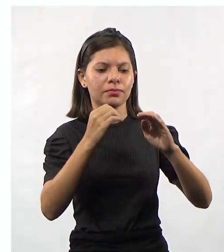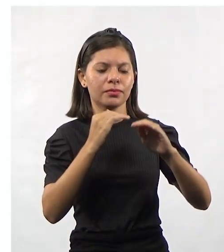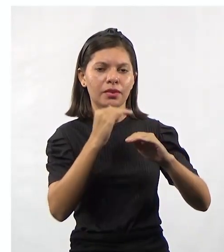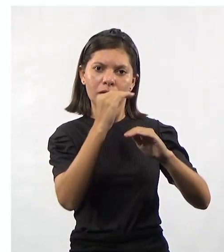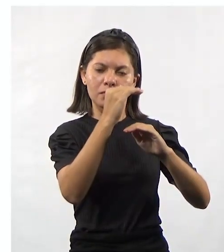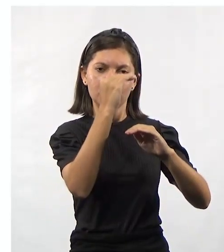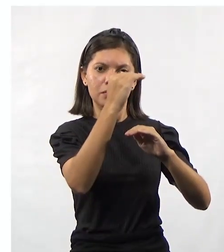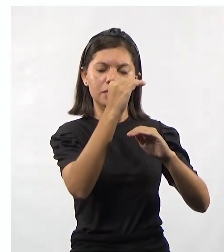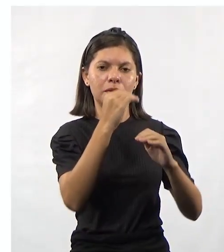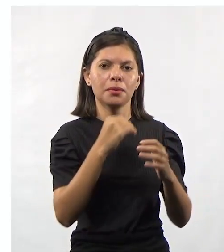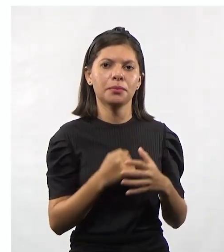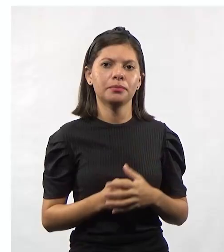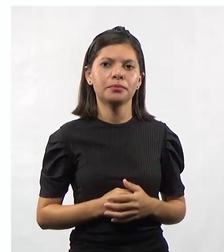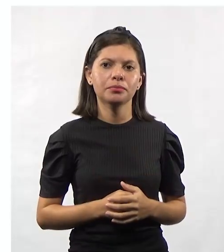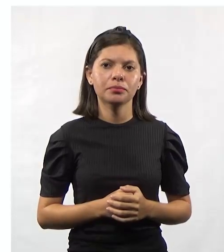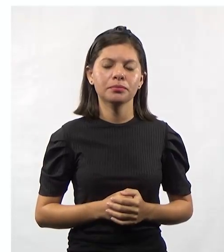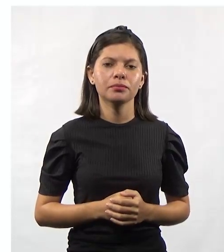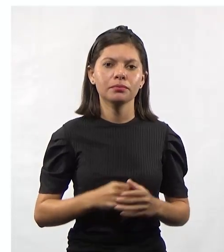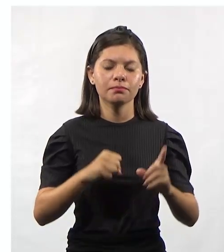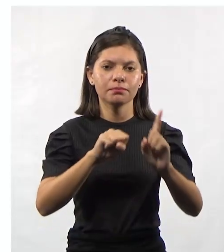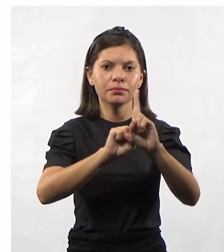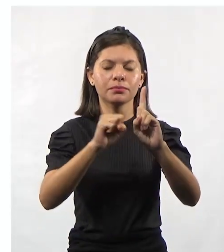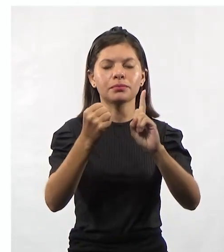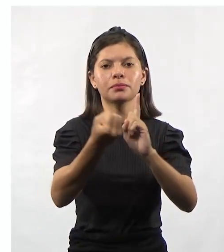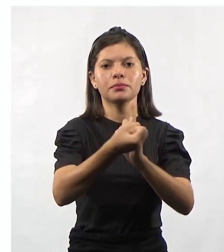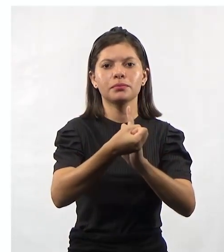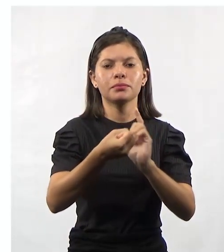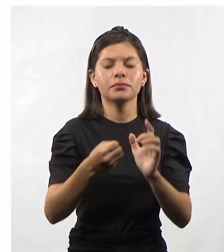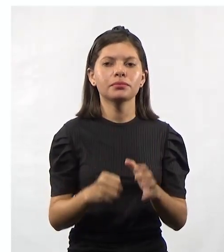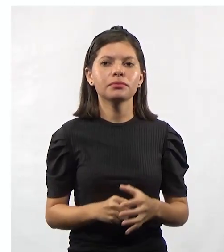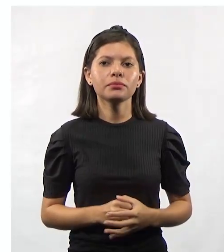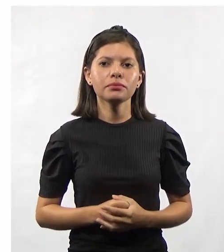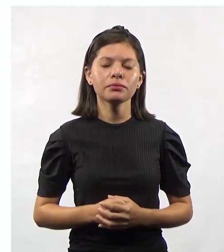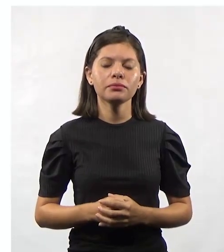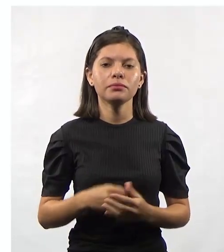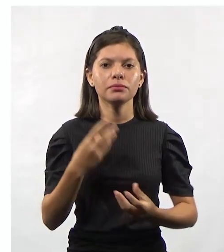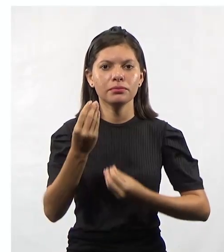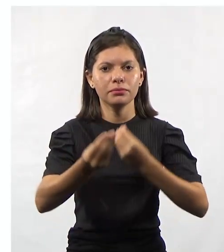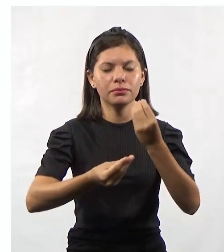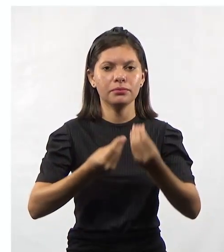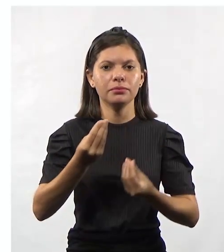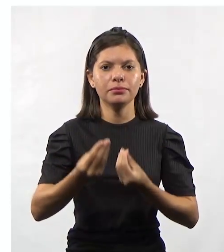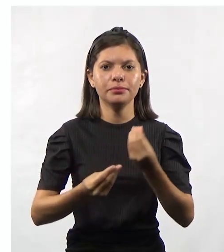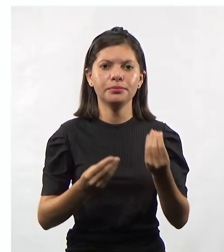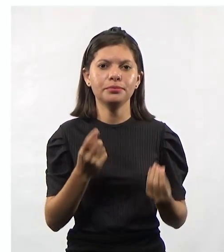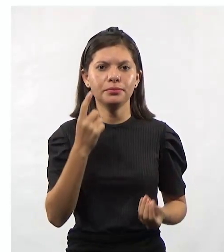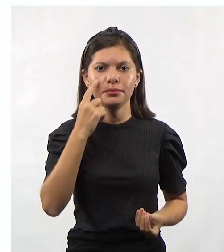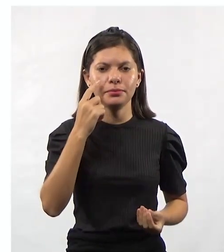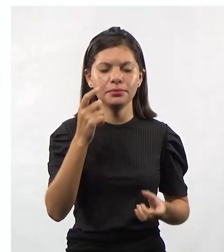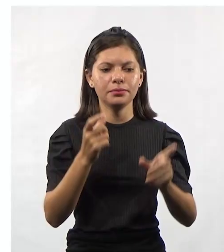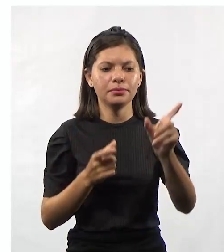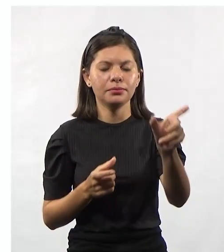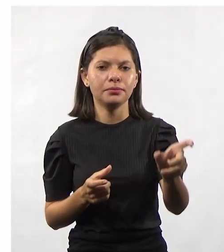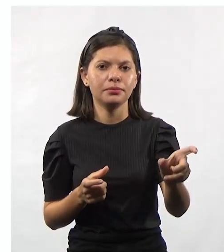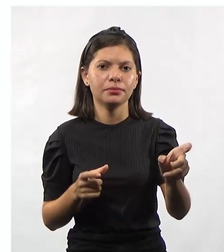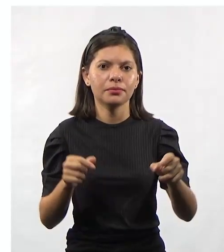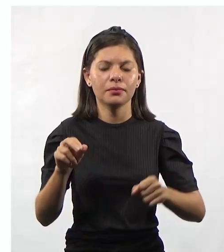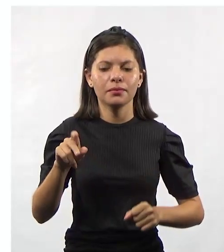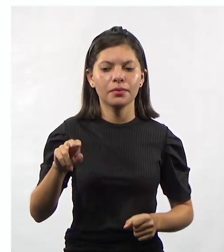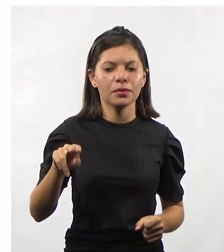a nossa evolução enquanto sociedade consiste